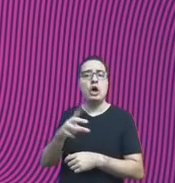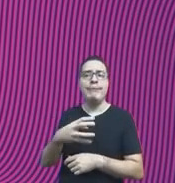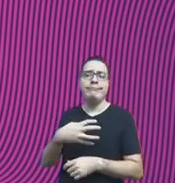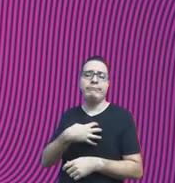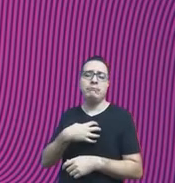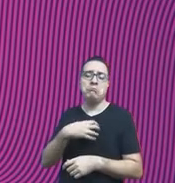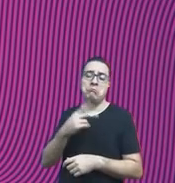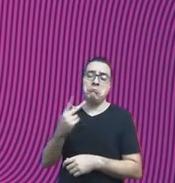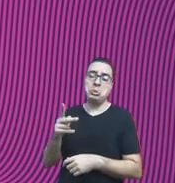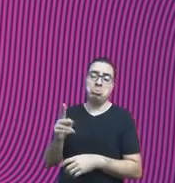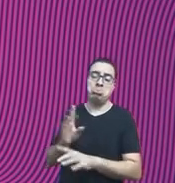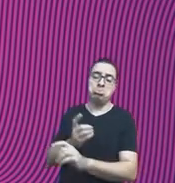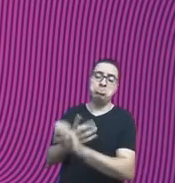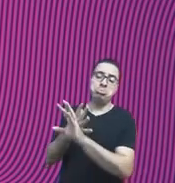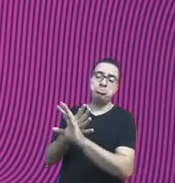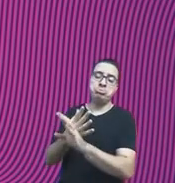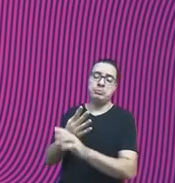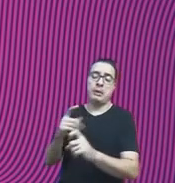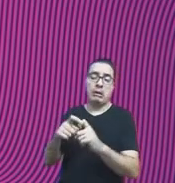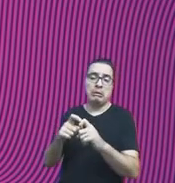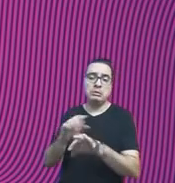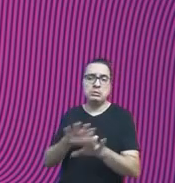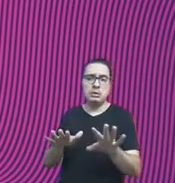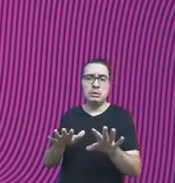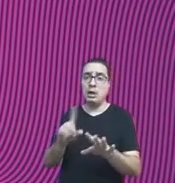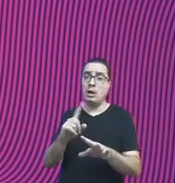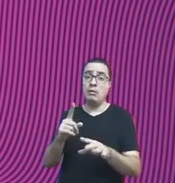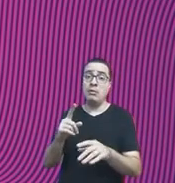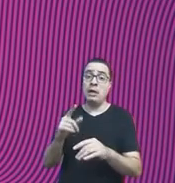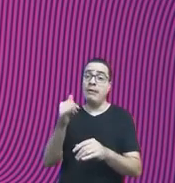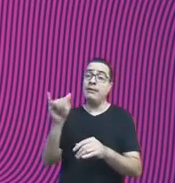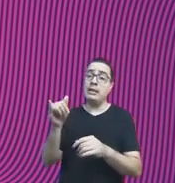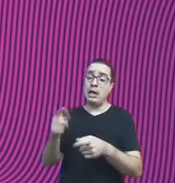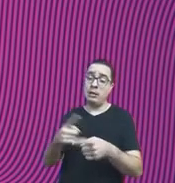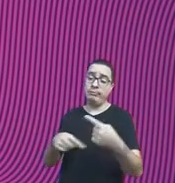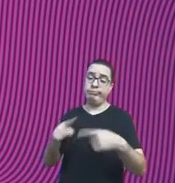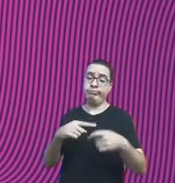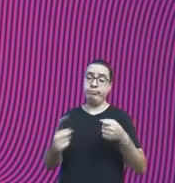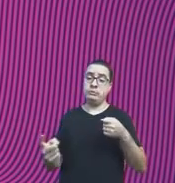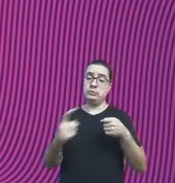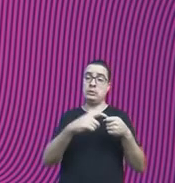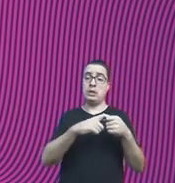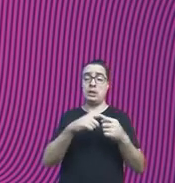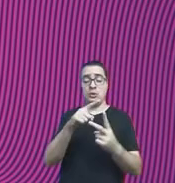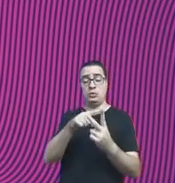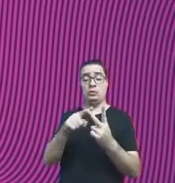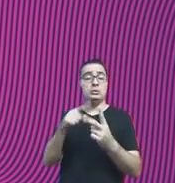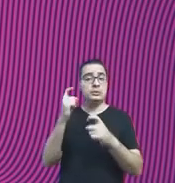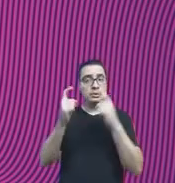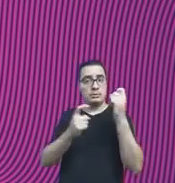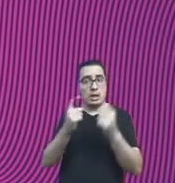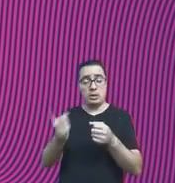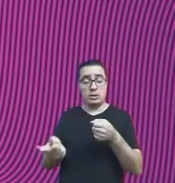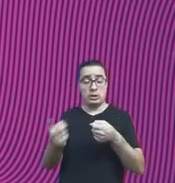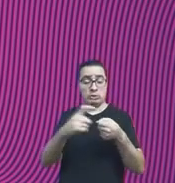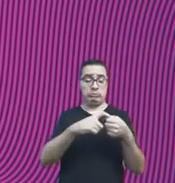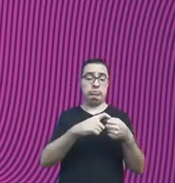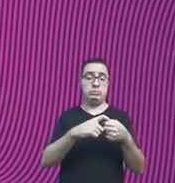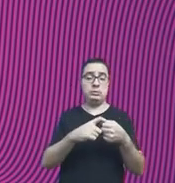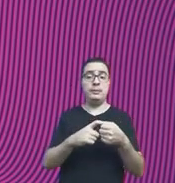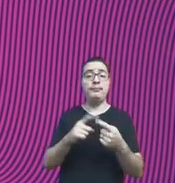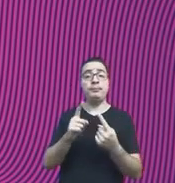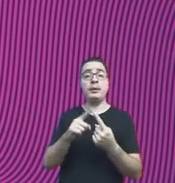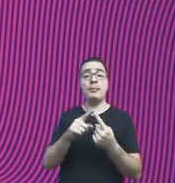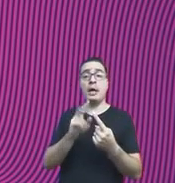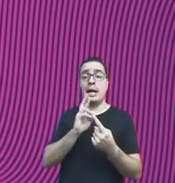ponta, mas, por outro lado, evitar o retrocesso também. Aqui eu registro 2 retrocessos que me preocuparam muito. A resposta numa consulta, eu lembro que